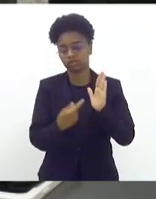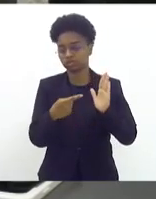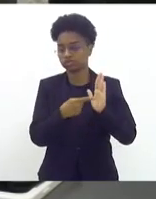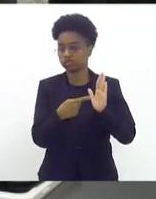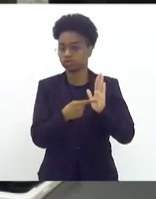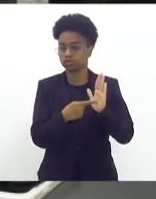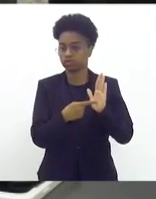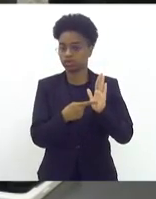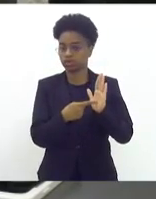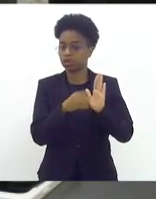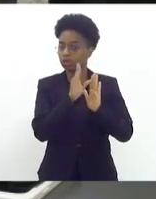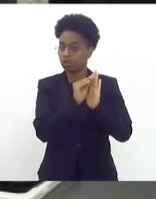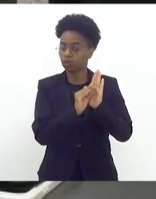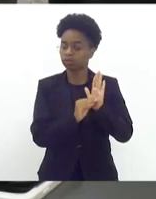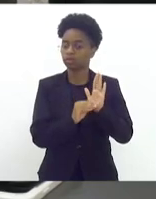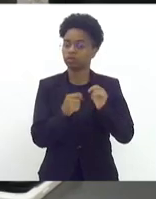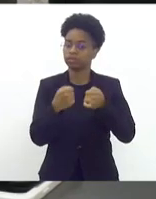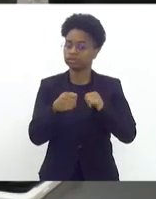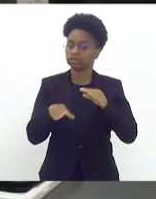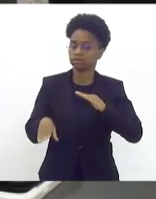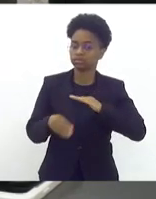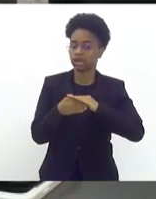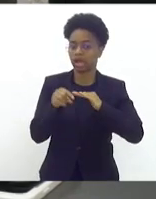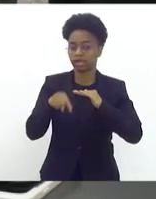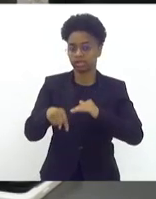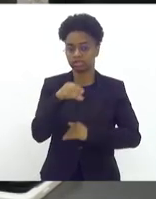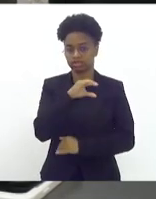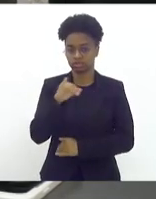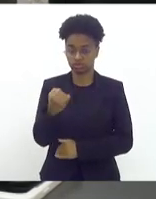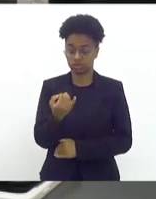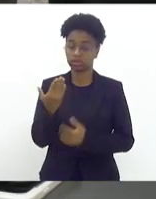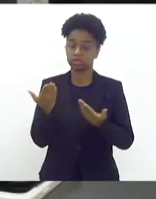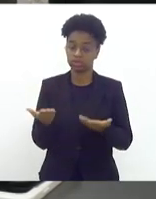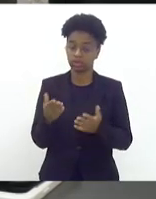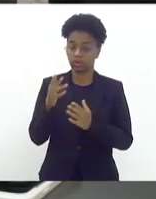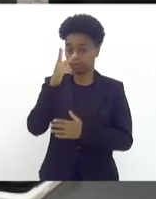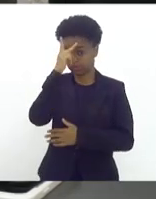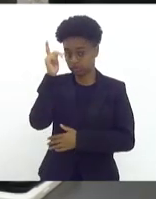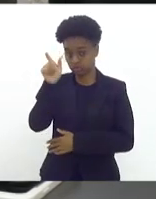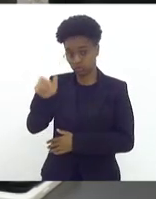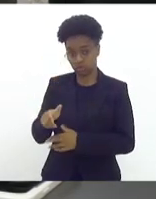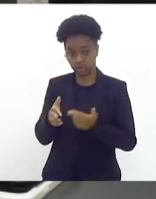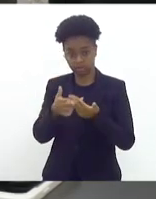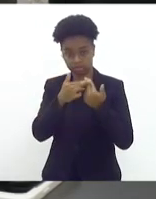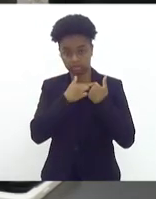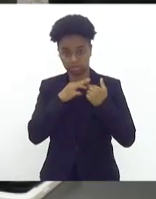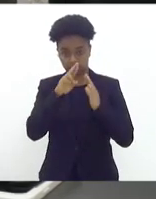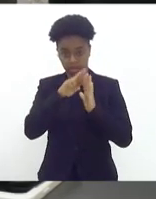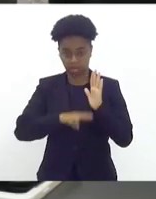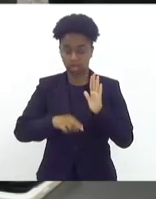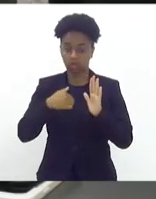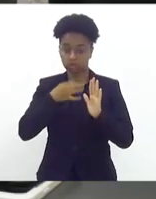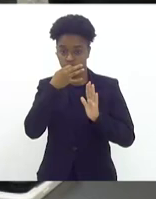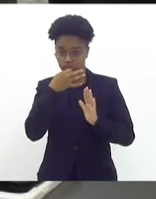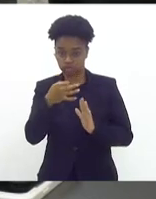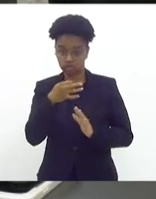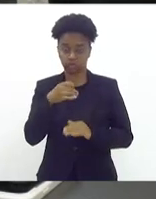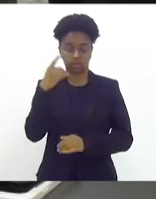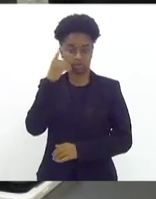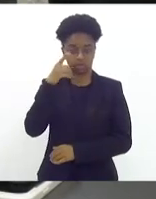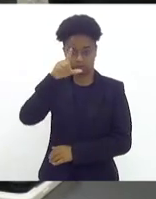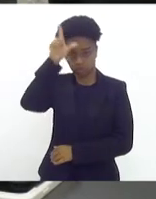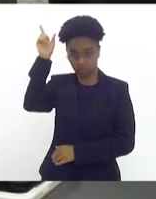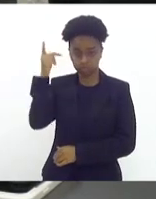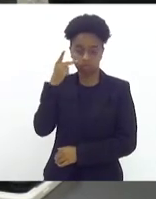aí teria que ser por emenda da própria CCJ, e aí o relator designado, ao qual eu sugiro, o próprio deputado Luiz Paulo, tem que